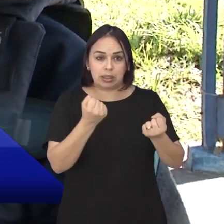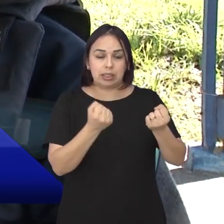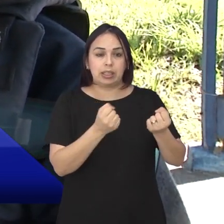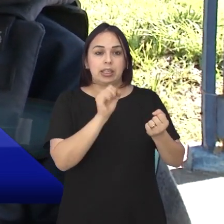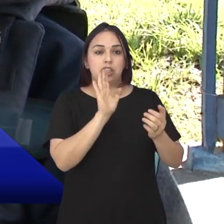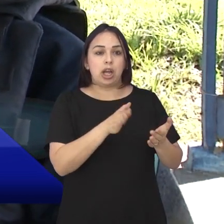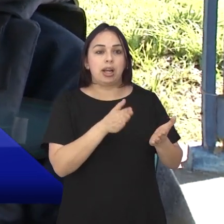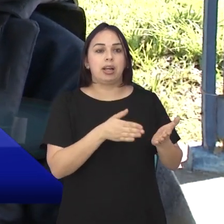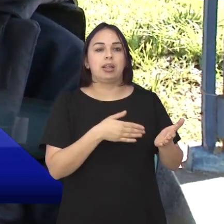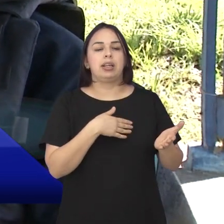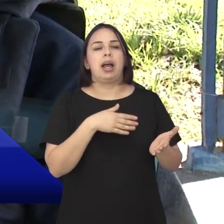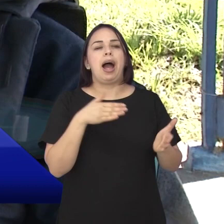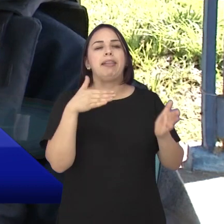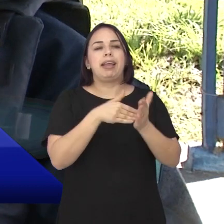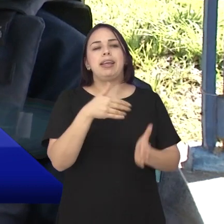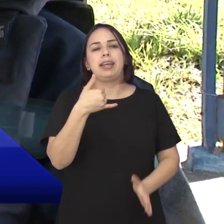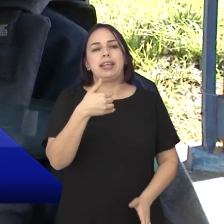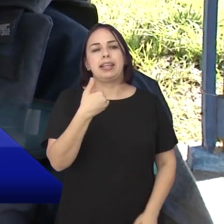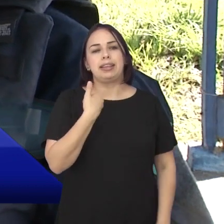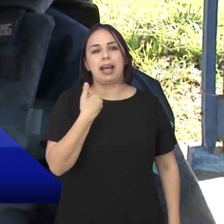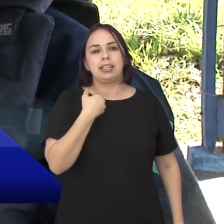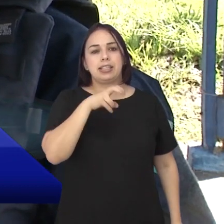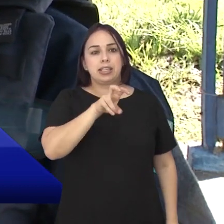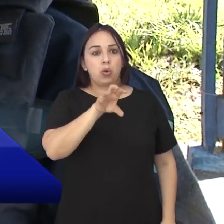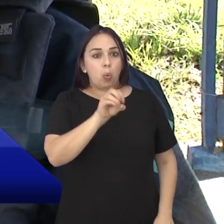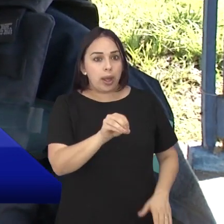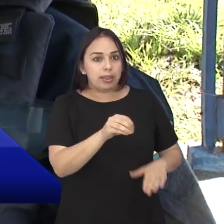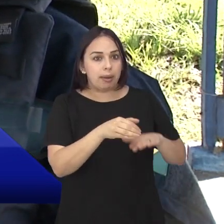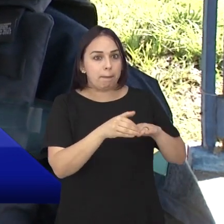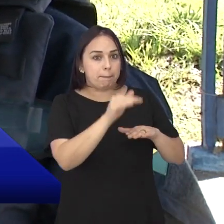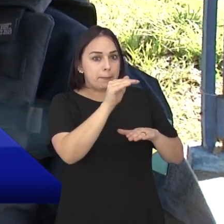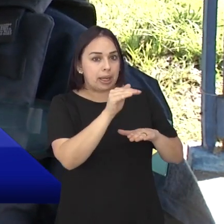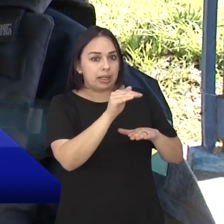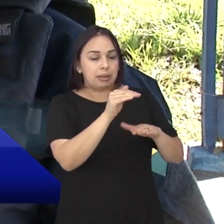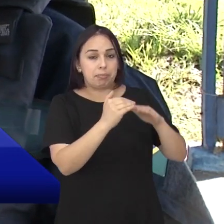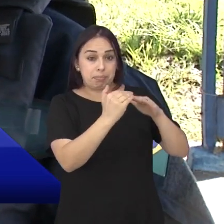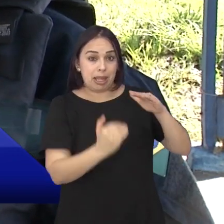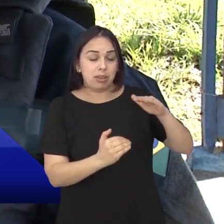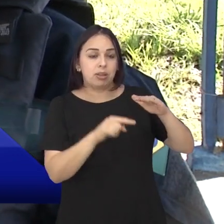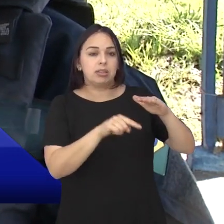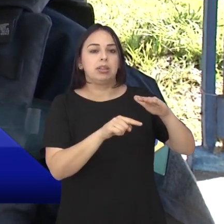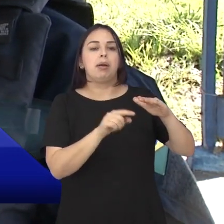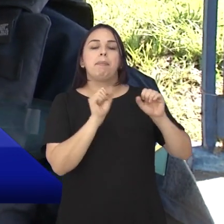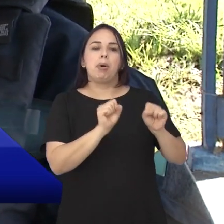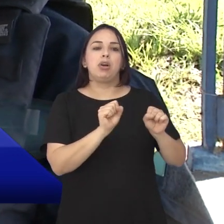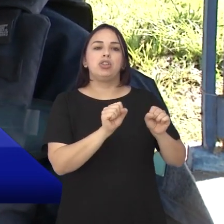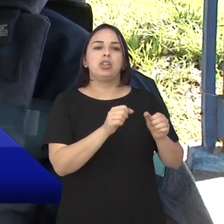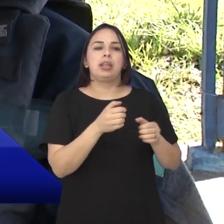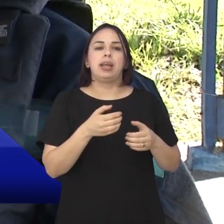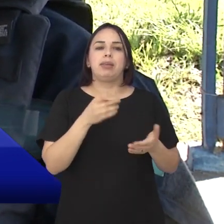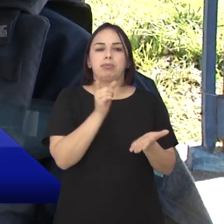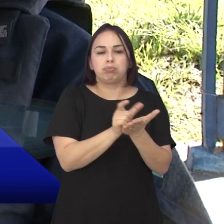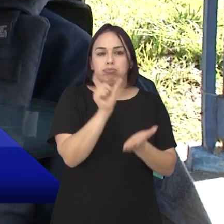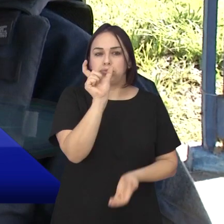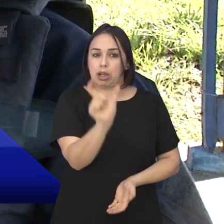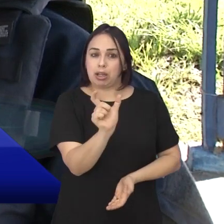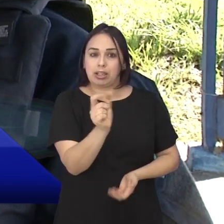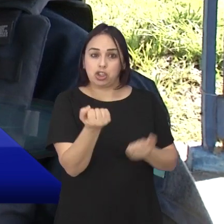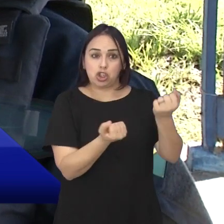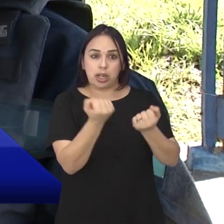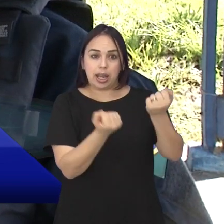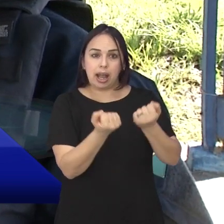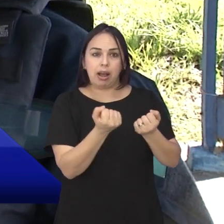que tiram a habilitação até 50 anos de idade, pode ter sua habilitação estendida até 10 anos, né?